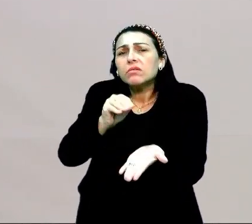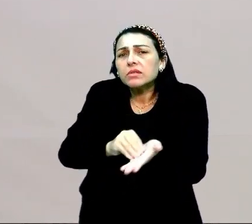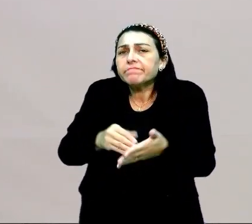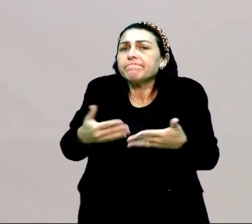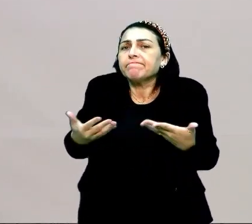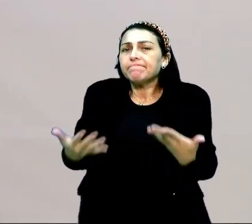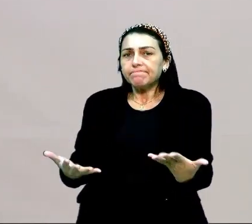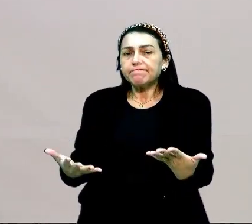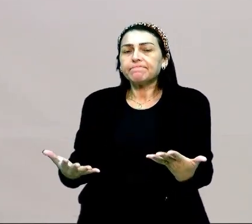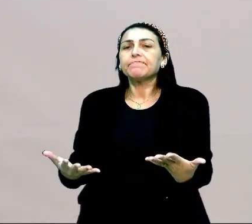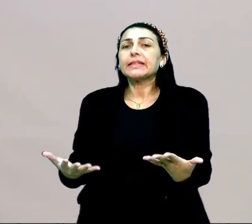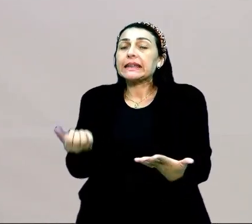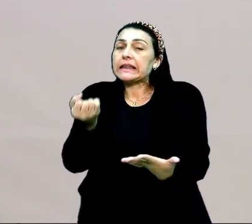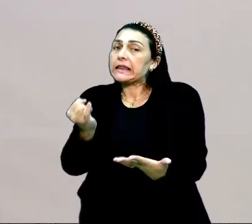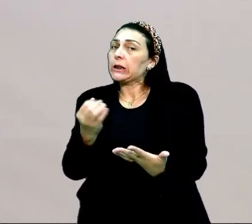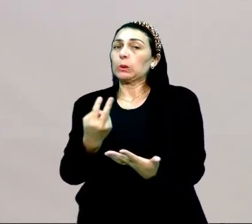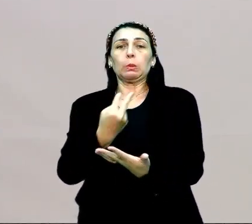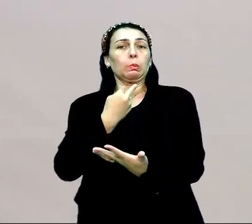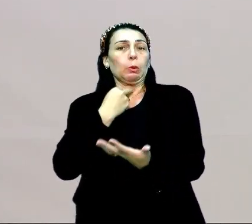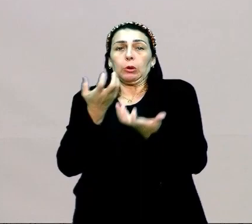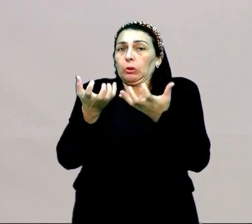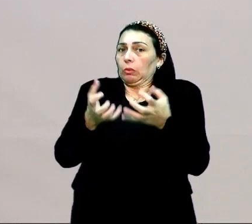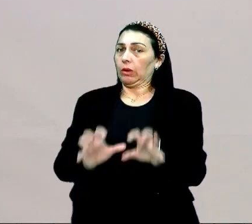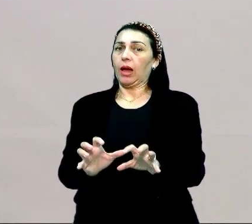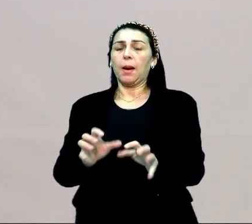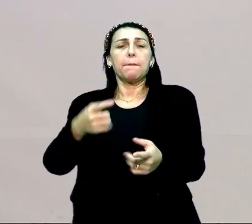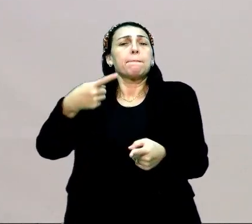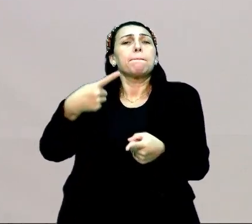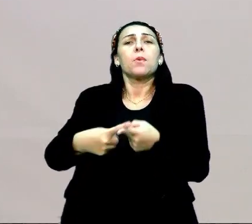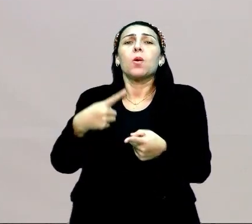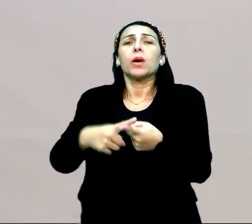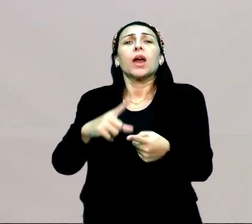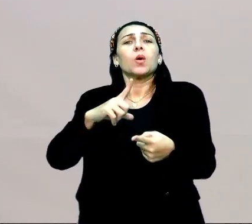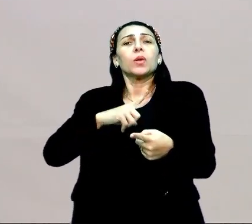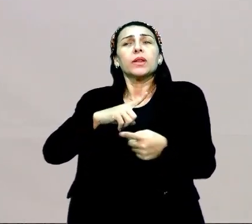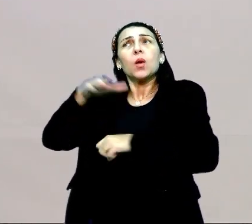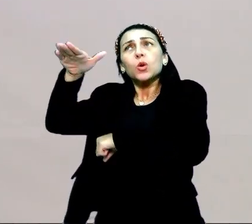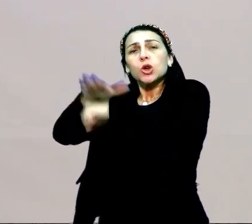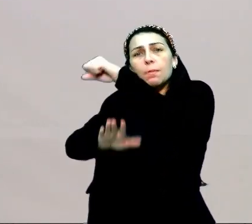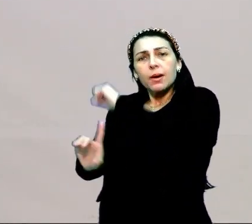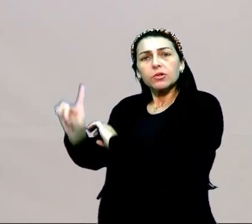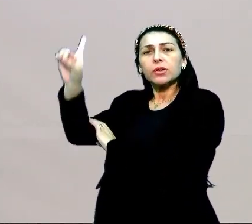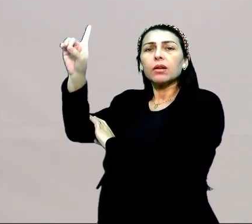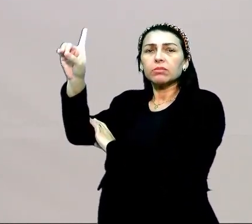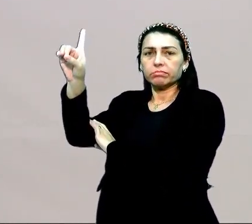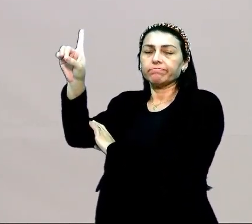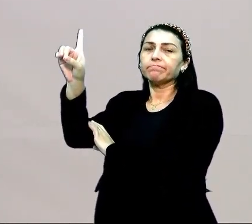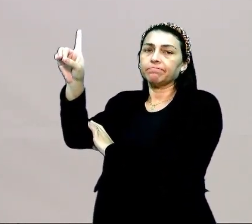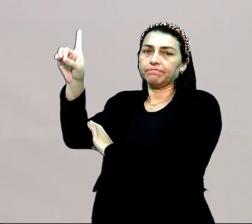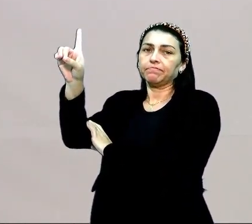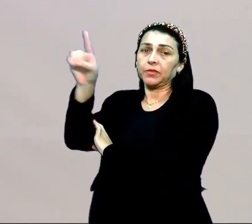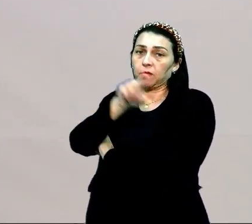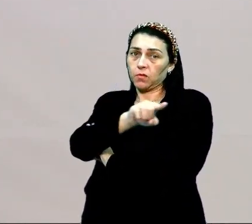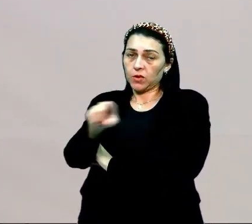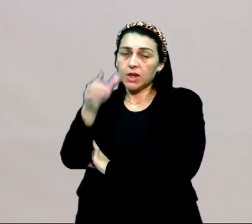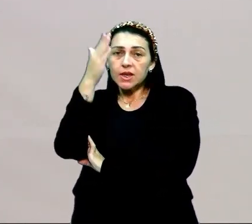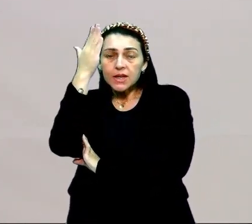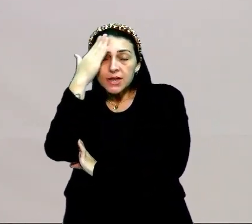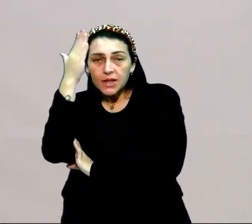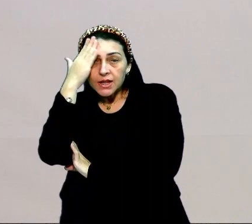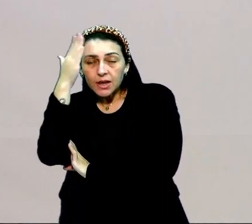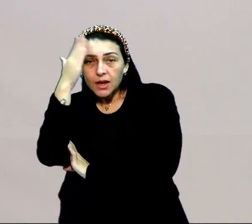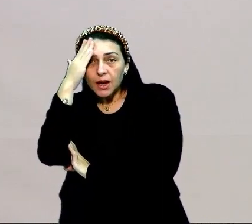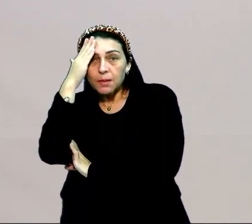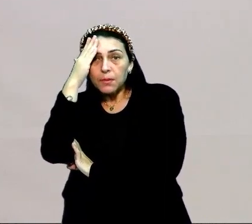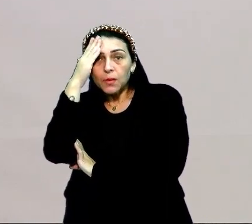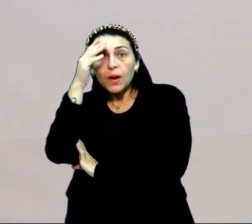então? E se ele nem pode nem quer, por que eu tenho que chamá-lo de Deus? Você sabe que o